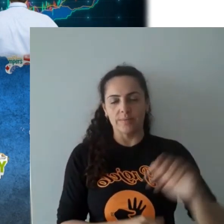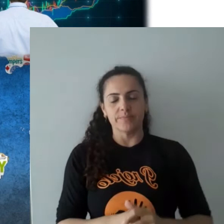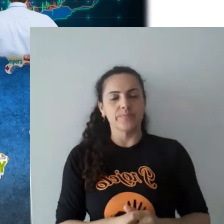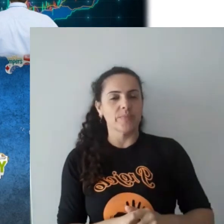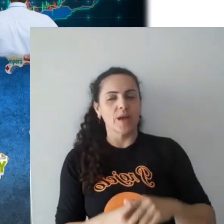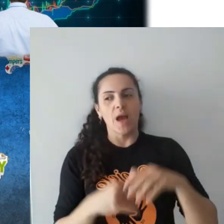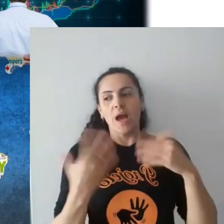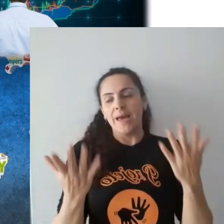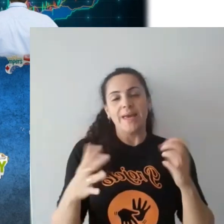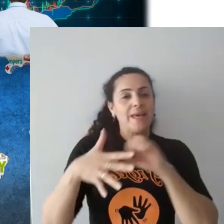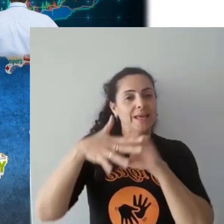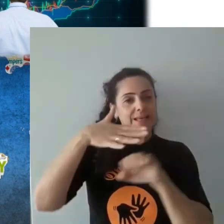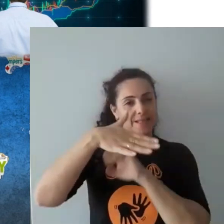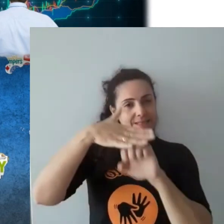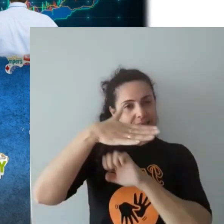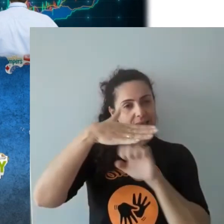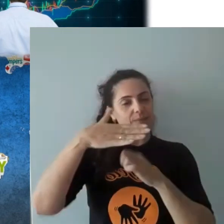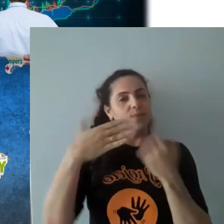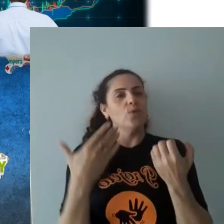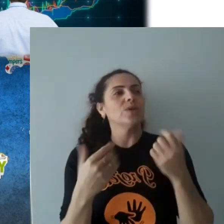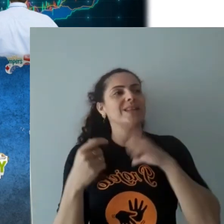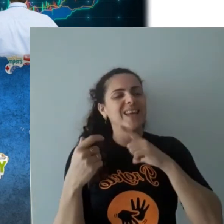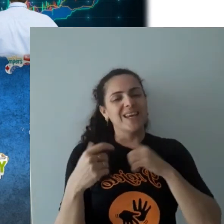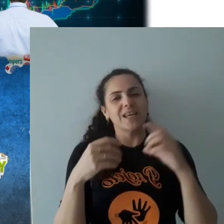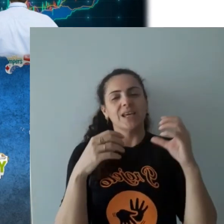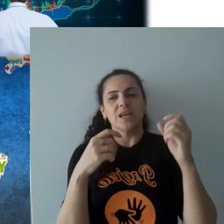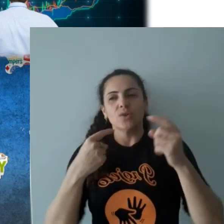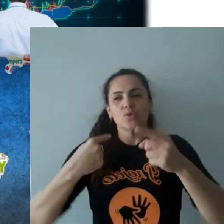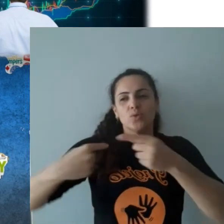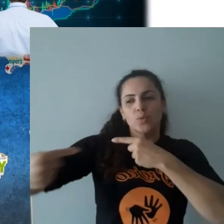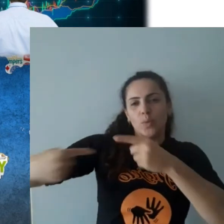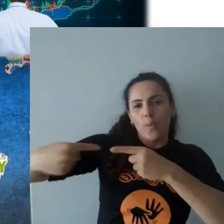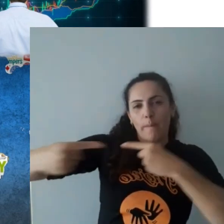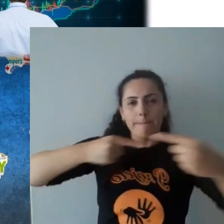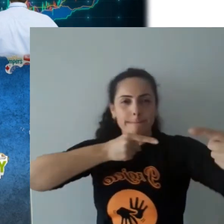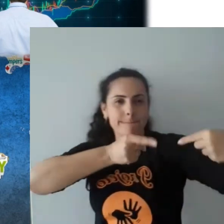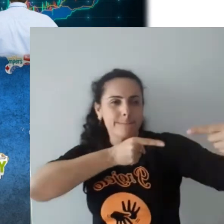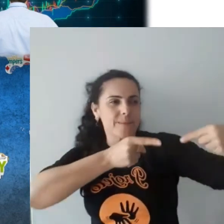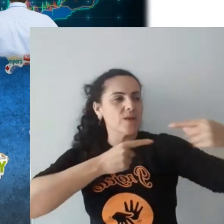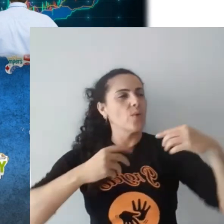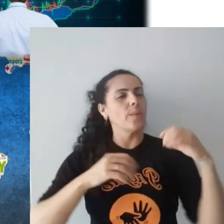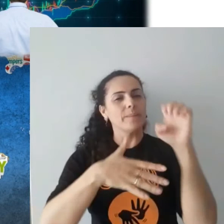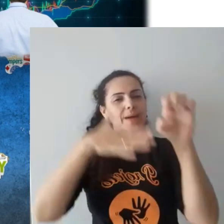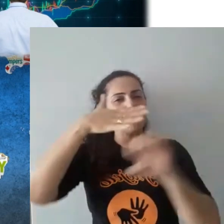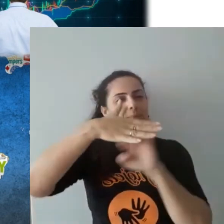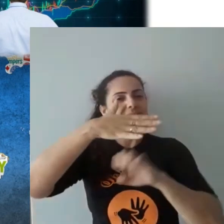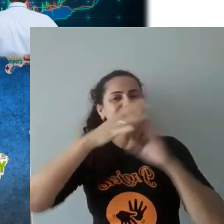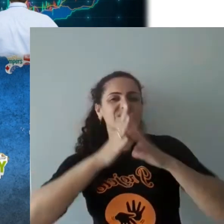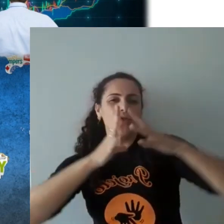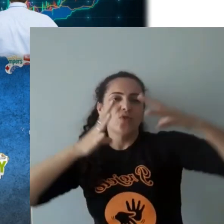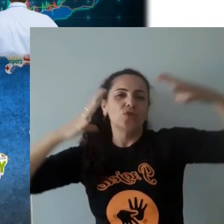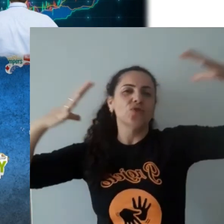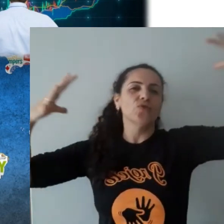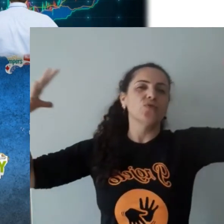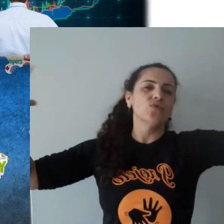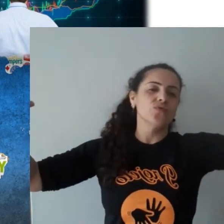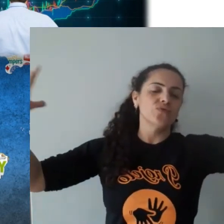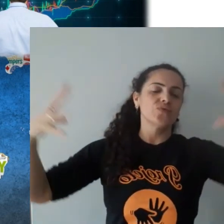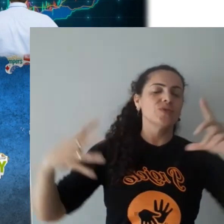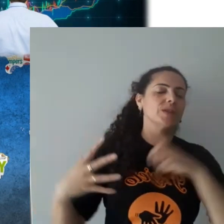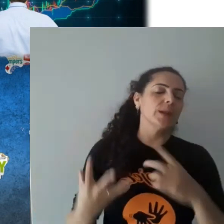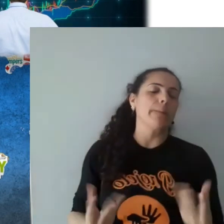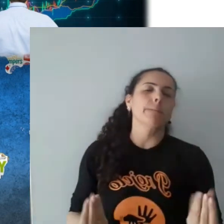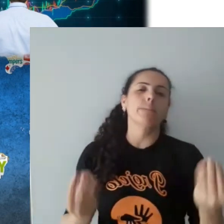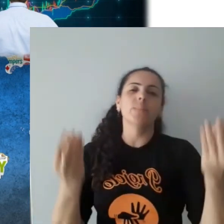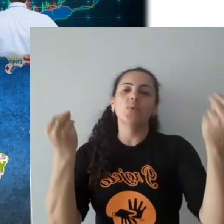empresas internacionais que têm muito mais dinheiro para conseguir investir, tá? A gente também tem o